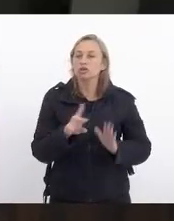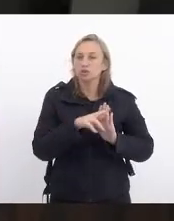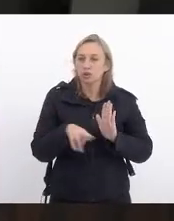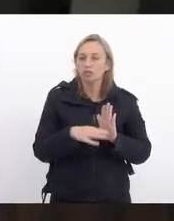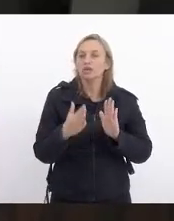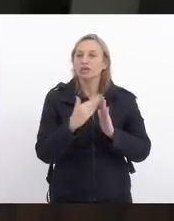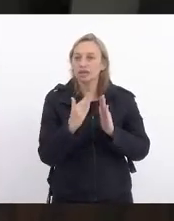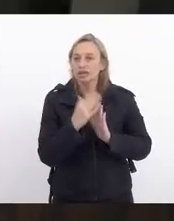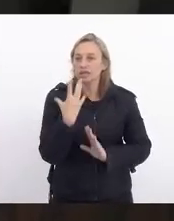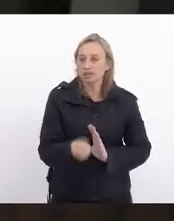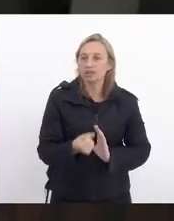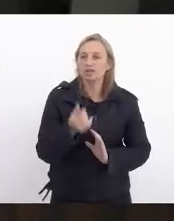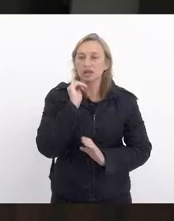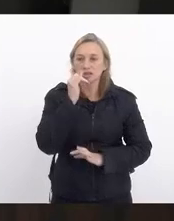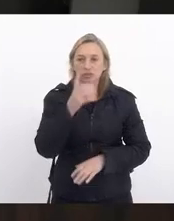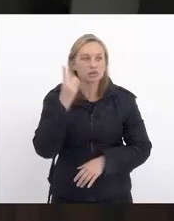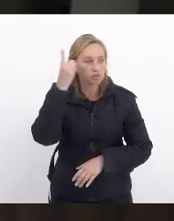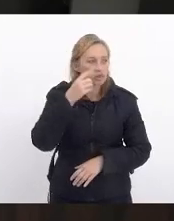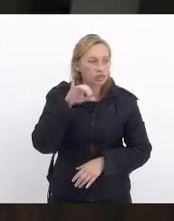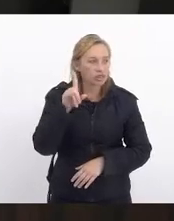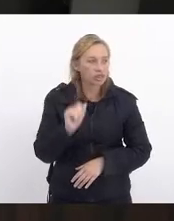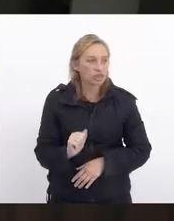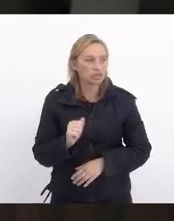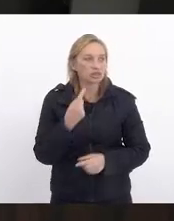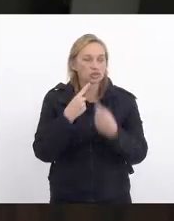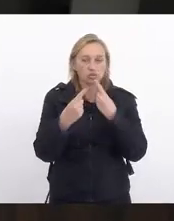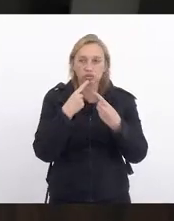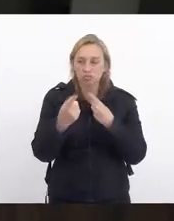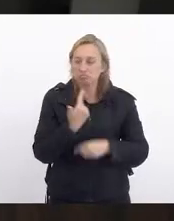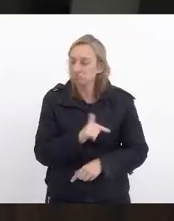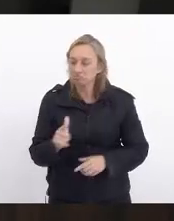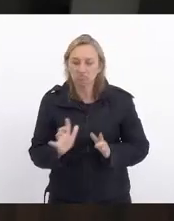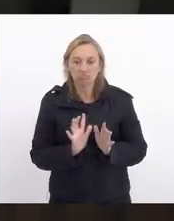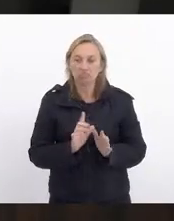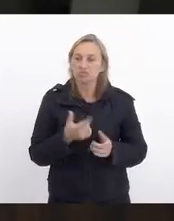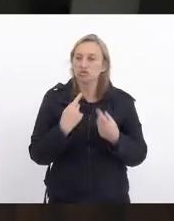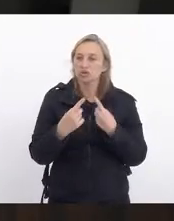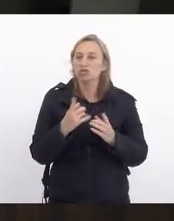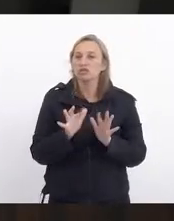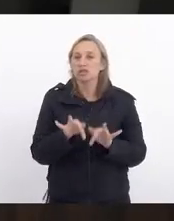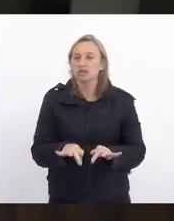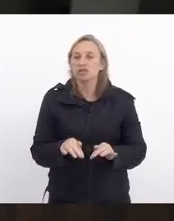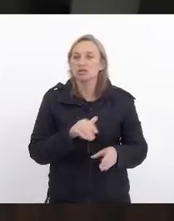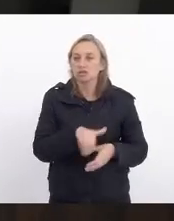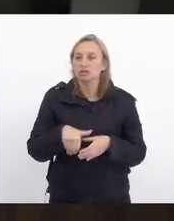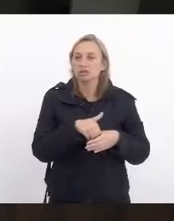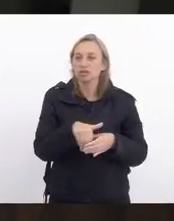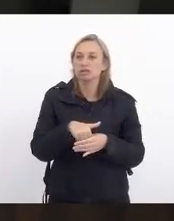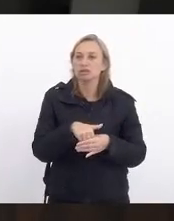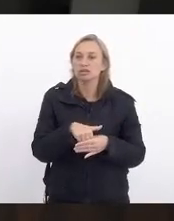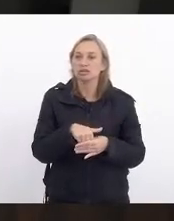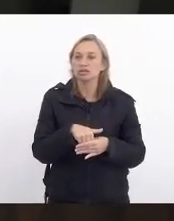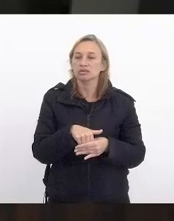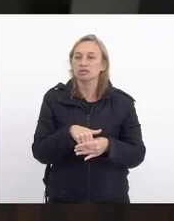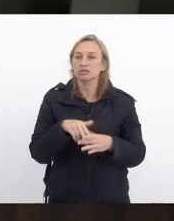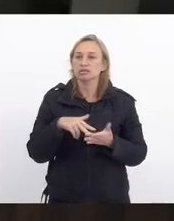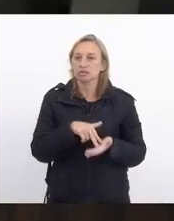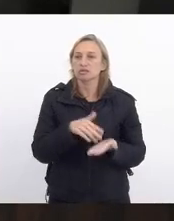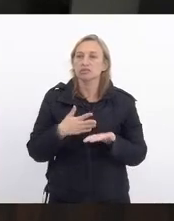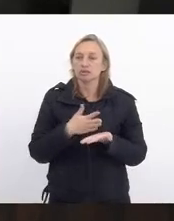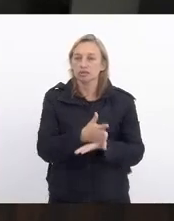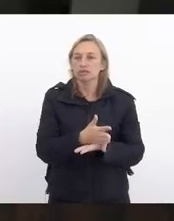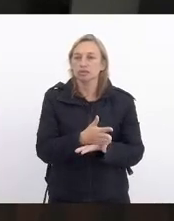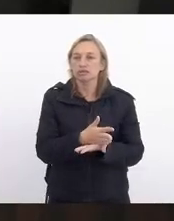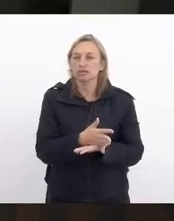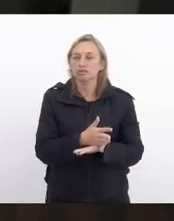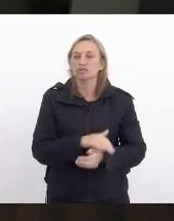e proposições externas favorável relator deputado mas canela em discussão 90 quero discutir se a discussão e votação seus que aprovam permaneçam